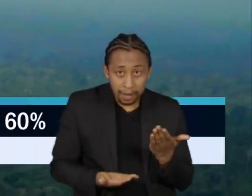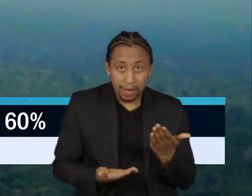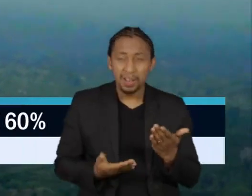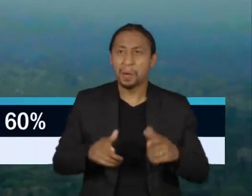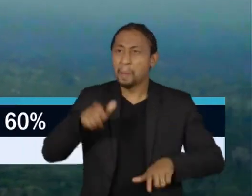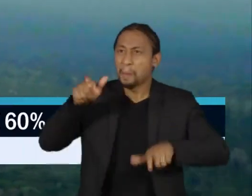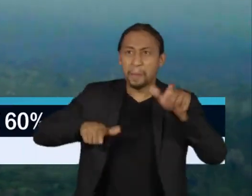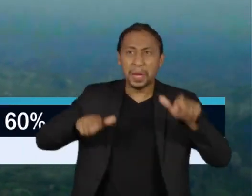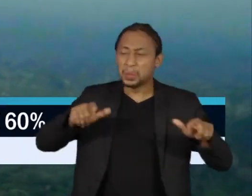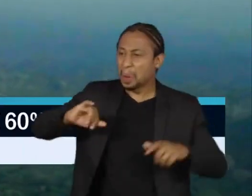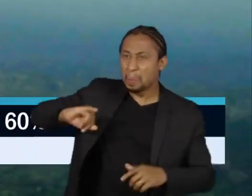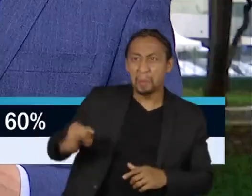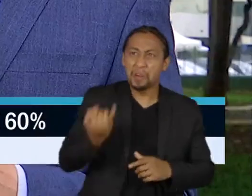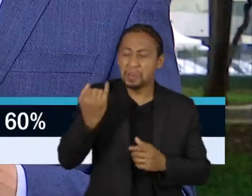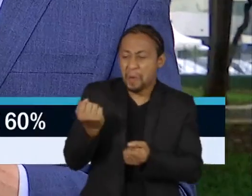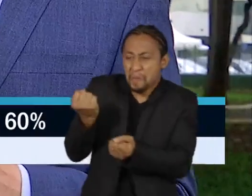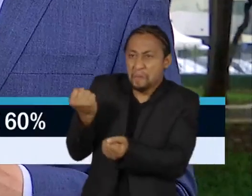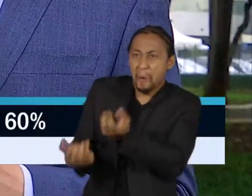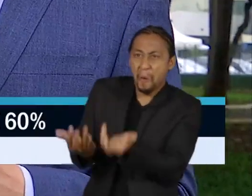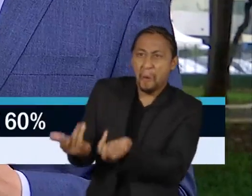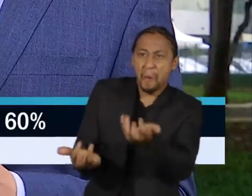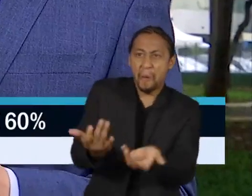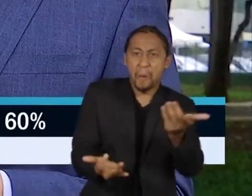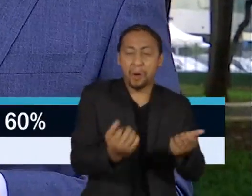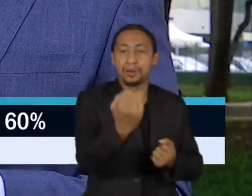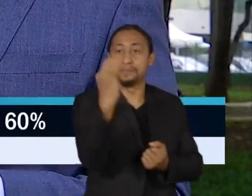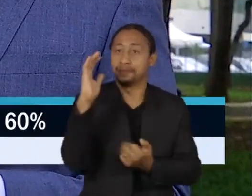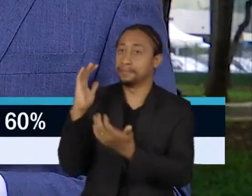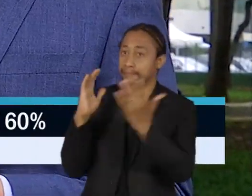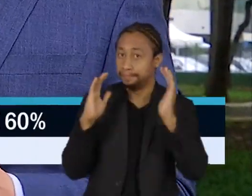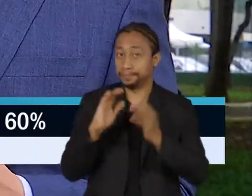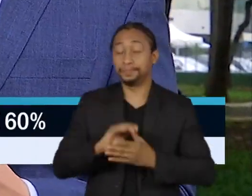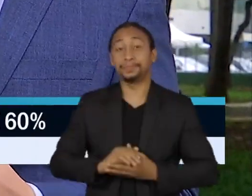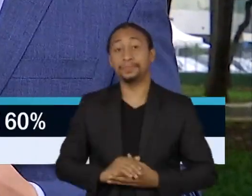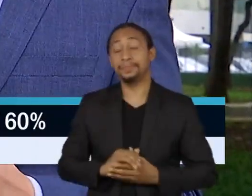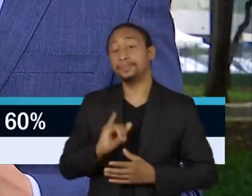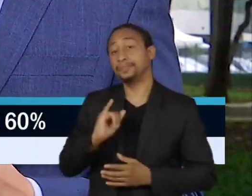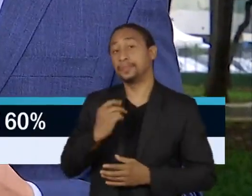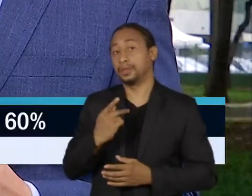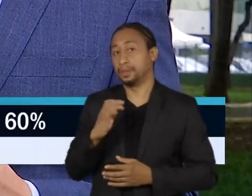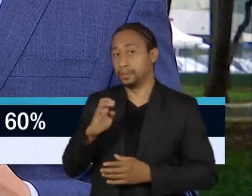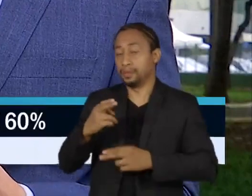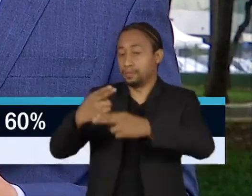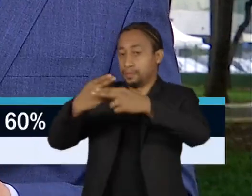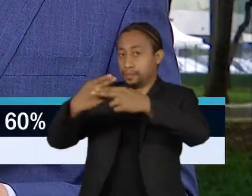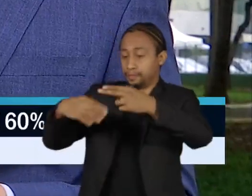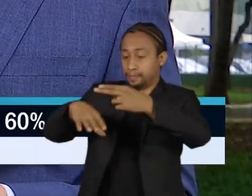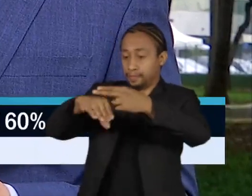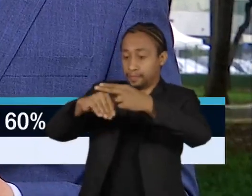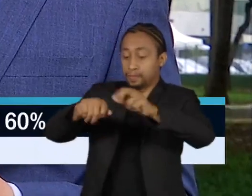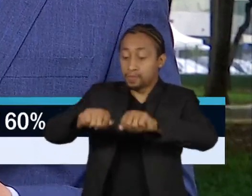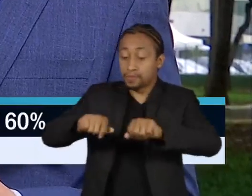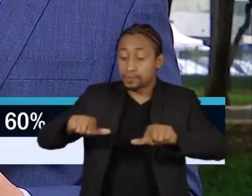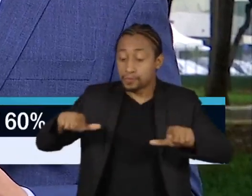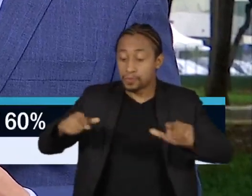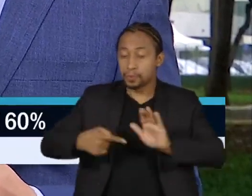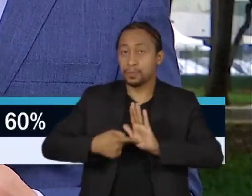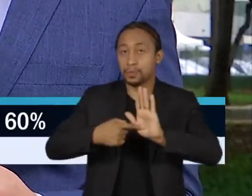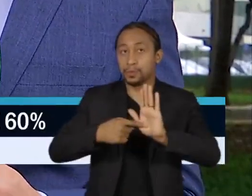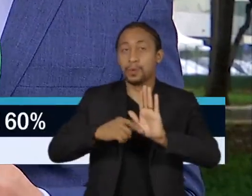em tacar fogo na floresta. O sistema de alertas do INPE, conhecido como DETER, mostrou que houve um aumento de mais